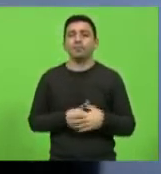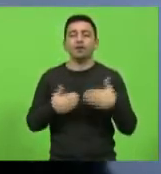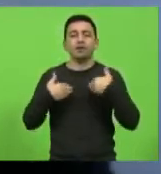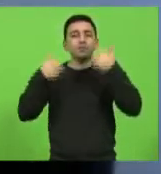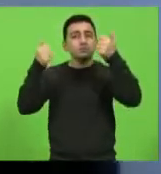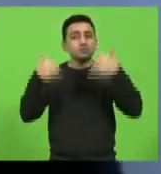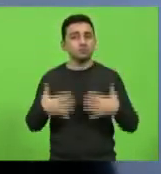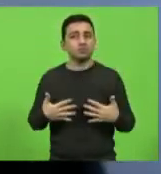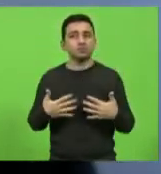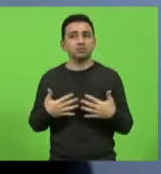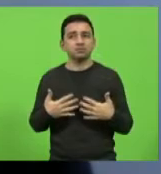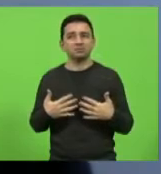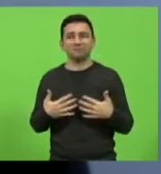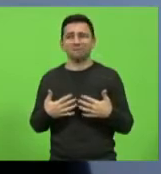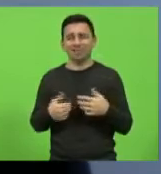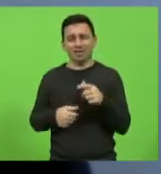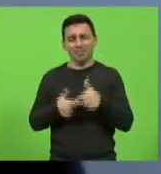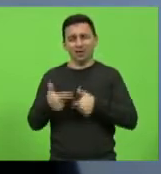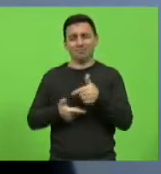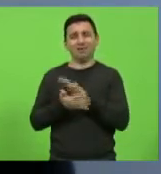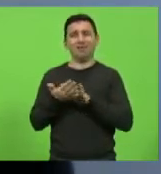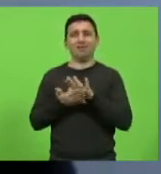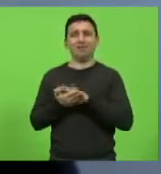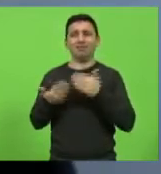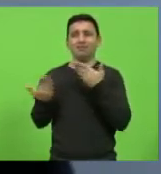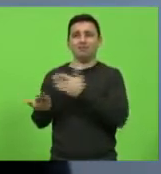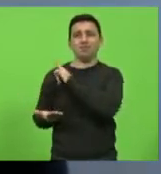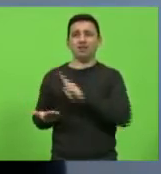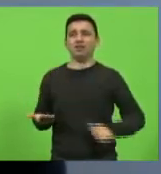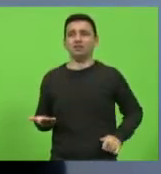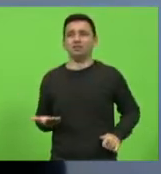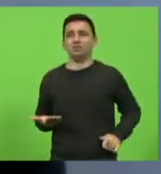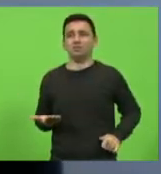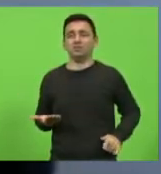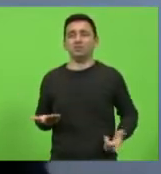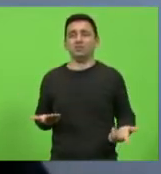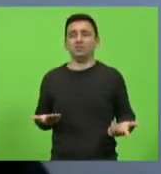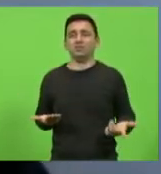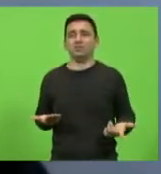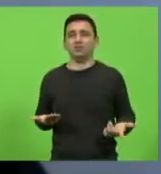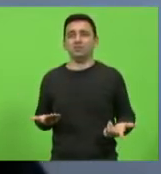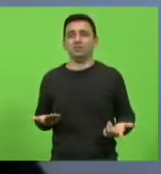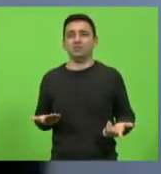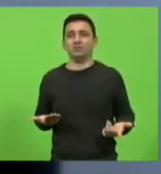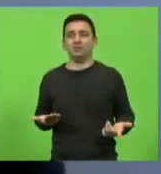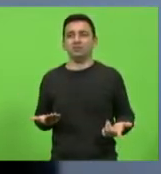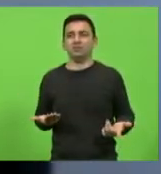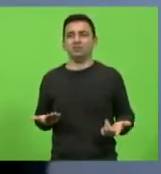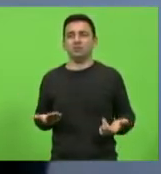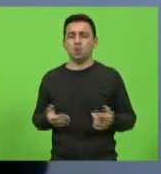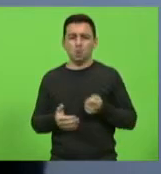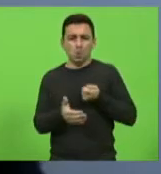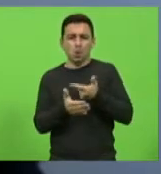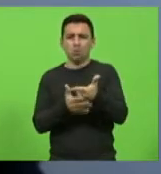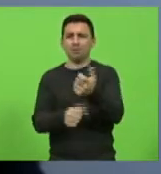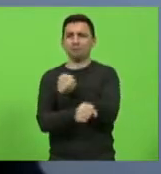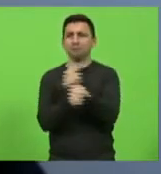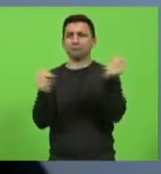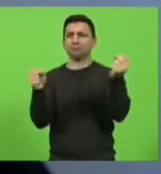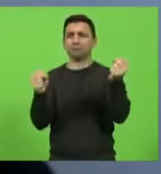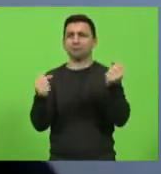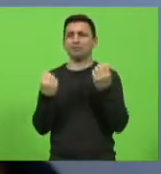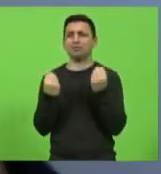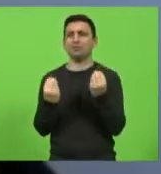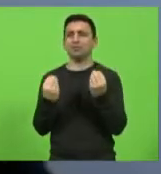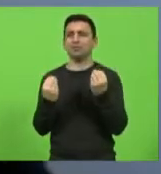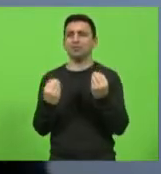que desserviço fez foi o governador com esta compra absurda, com toda